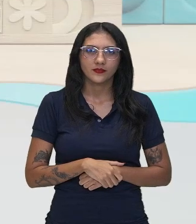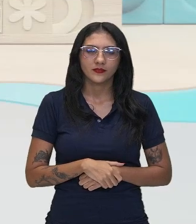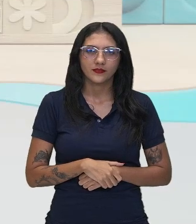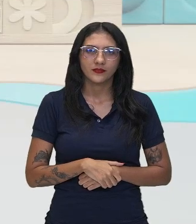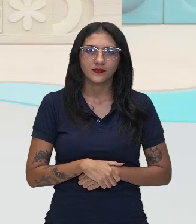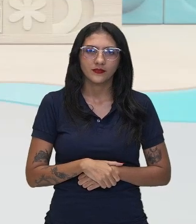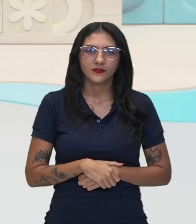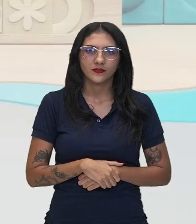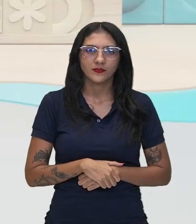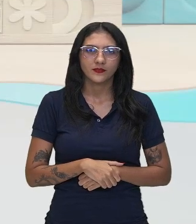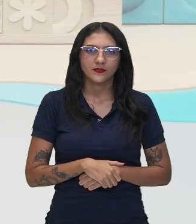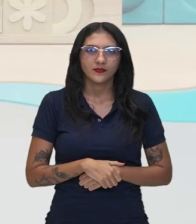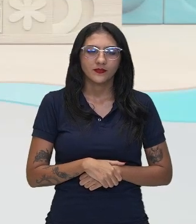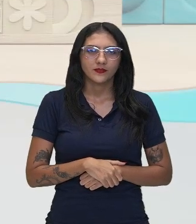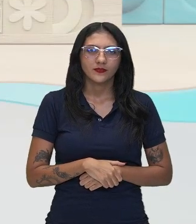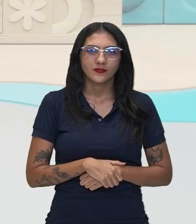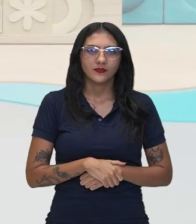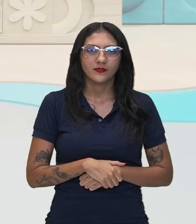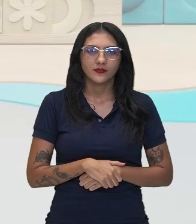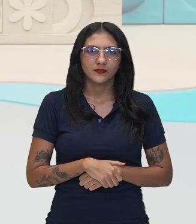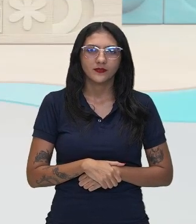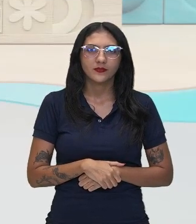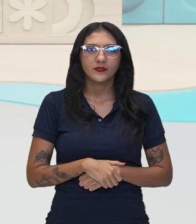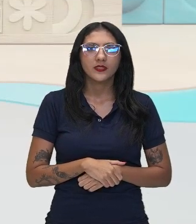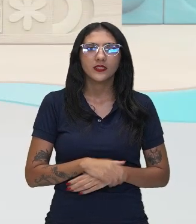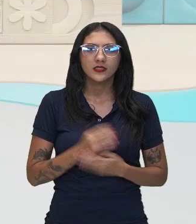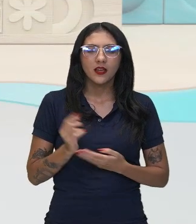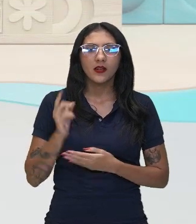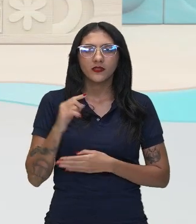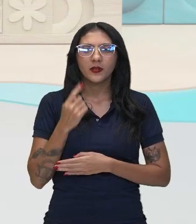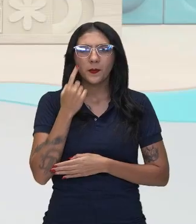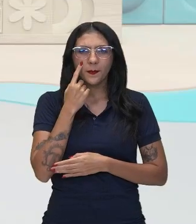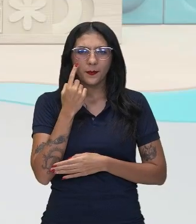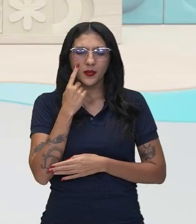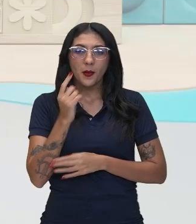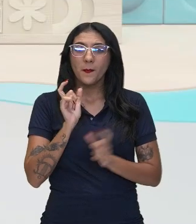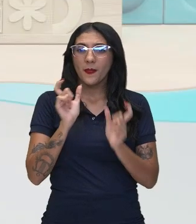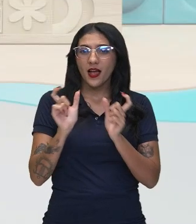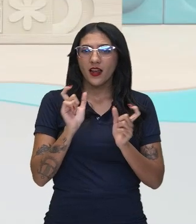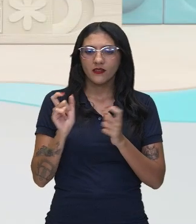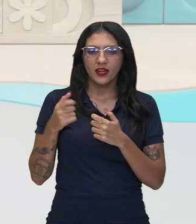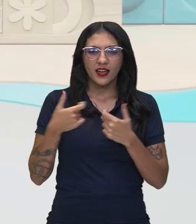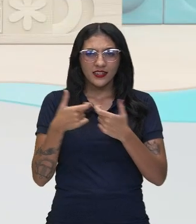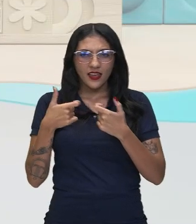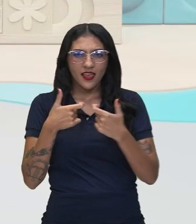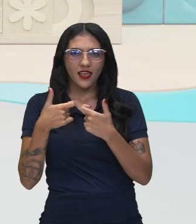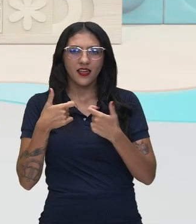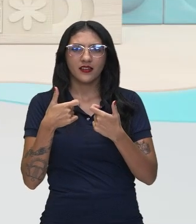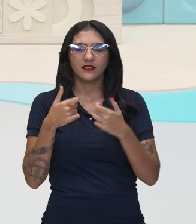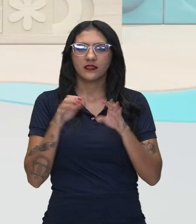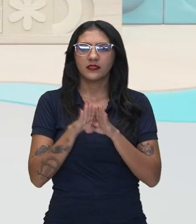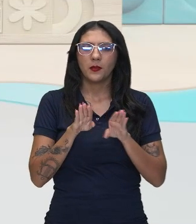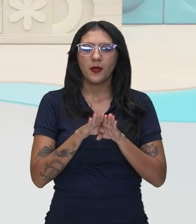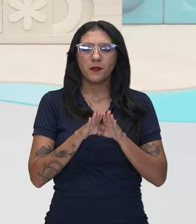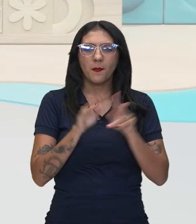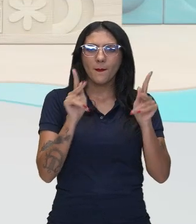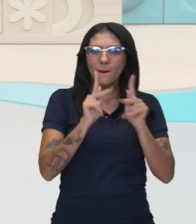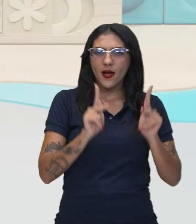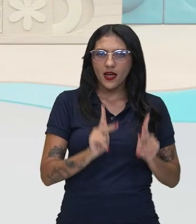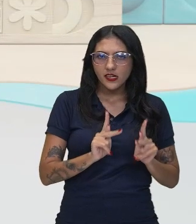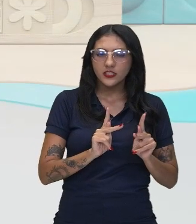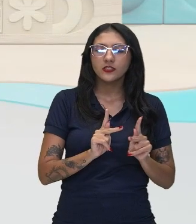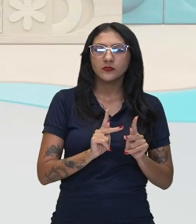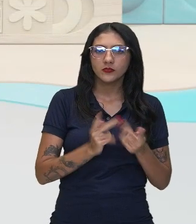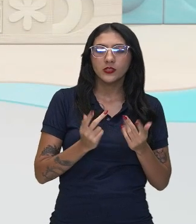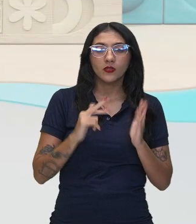Muito bem, então vocês viram aí, né, a palavra guerra e paz. Nós tivemos, então, palavras antônimas. O